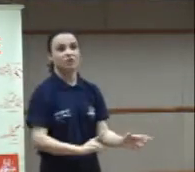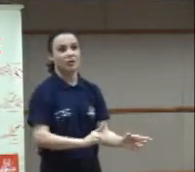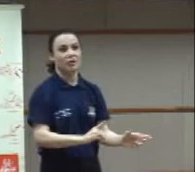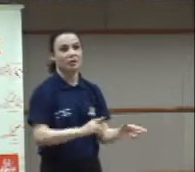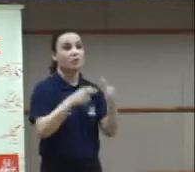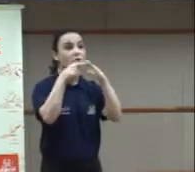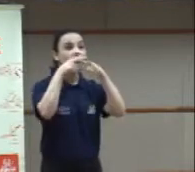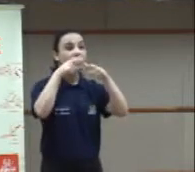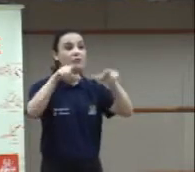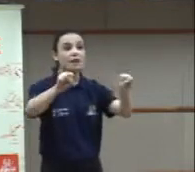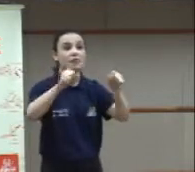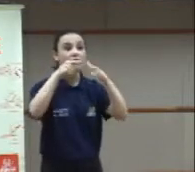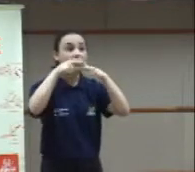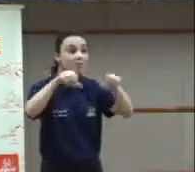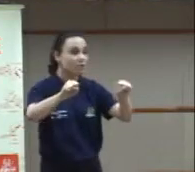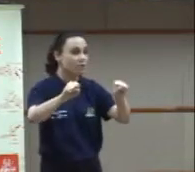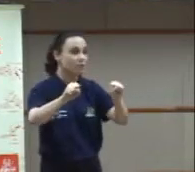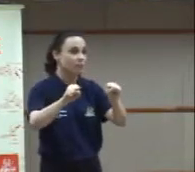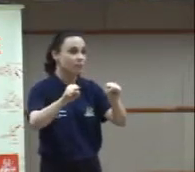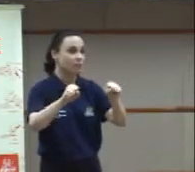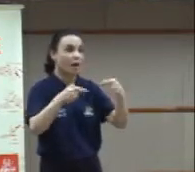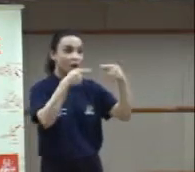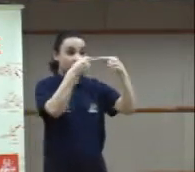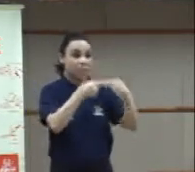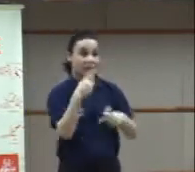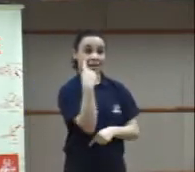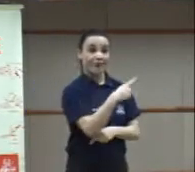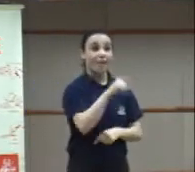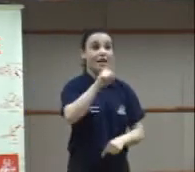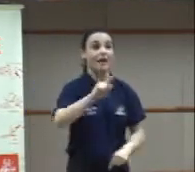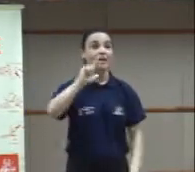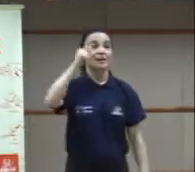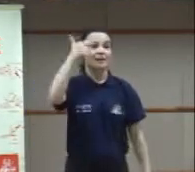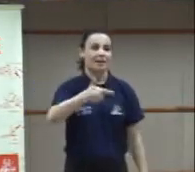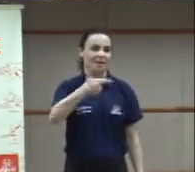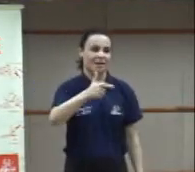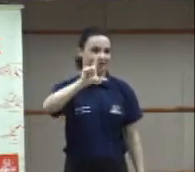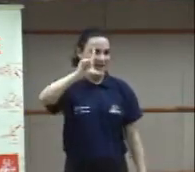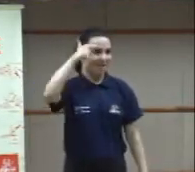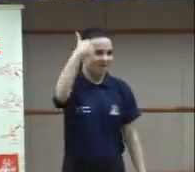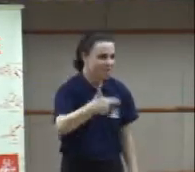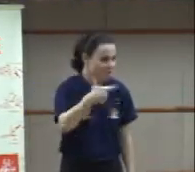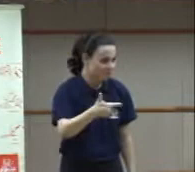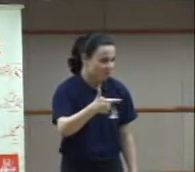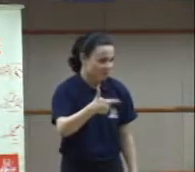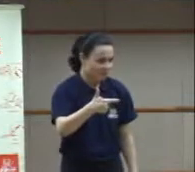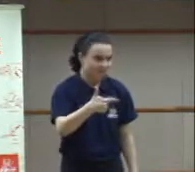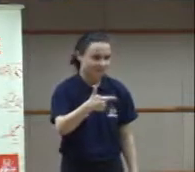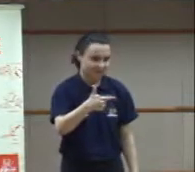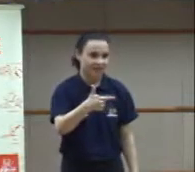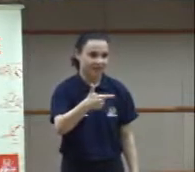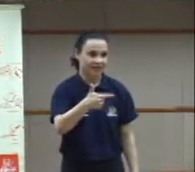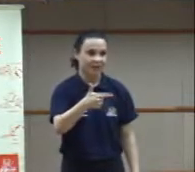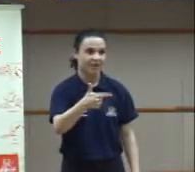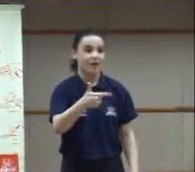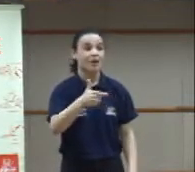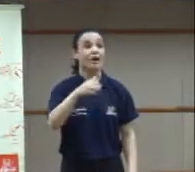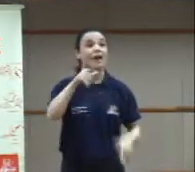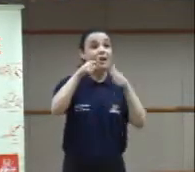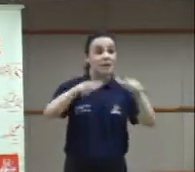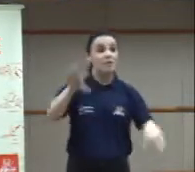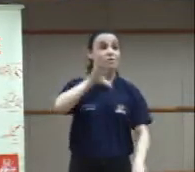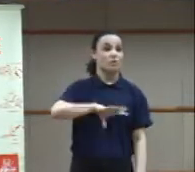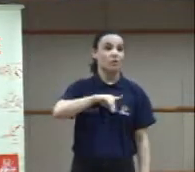critérios diferenciados compatíveis a uma segunda língua, porque a língua portuguesa é a segunda língua